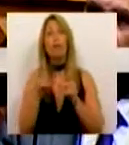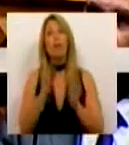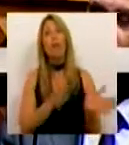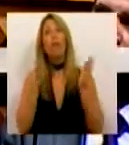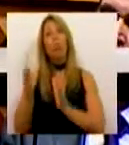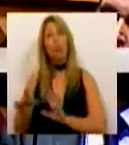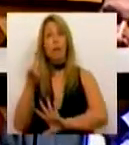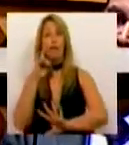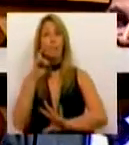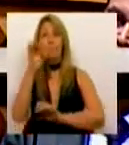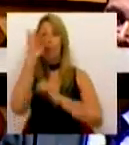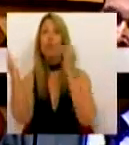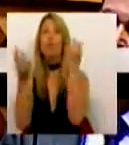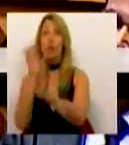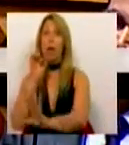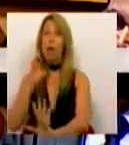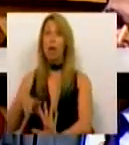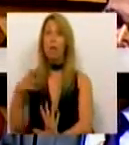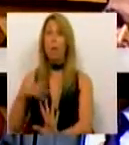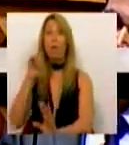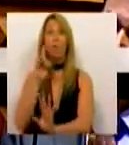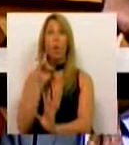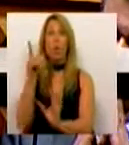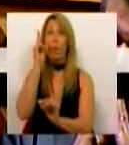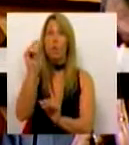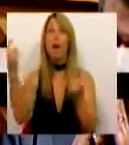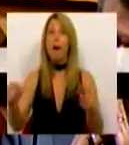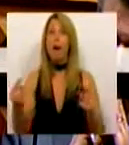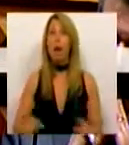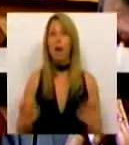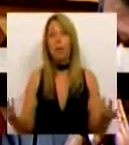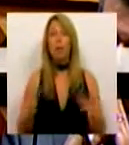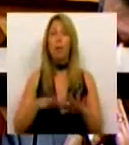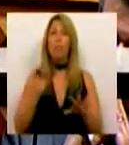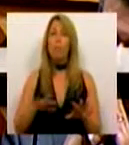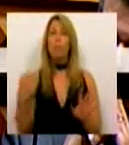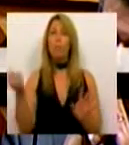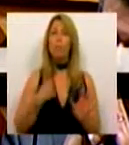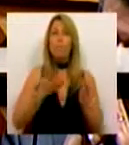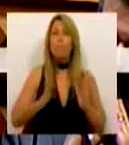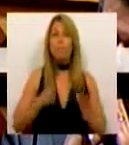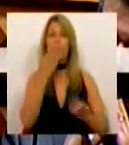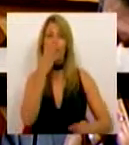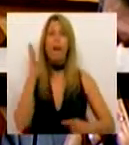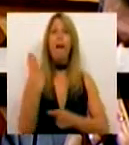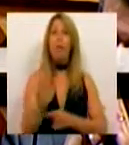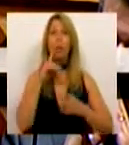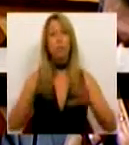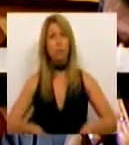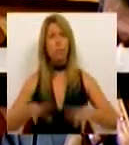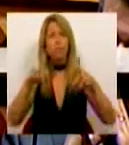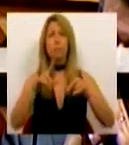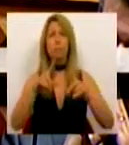floresta é um bem público demasiado importante, pelo que exige de todos nós uma atitude construtiva, de questionamento